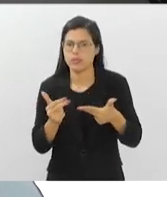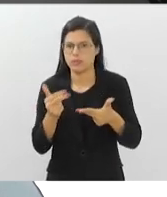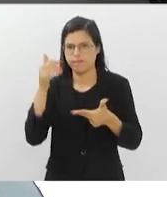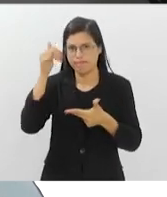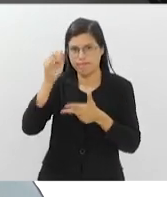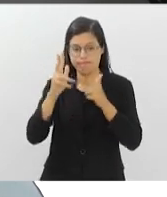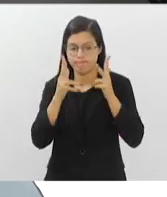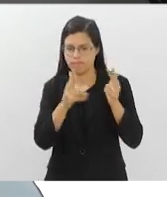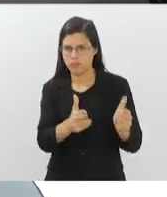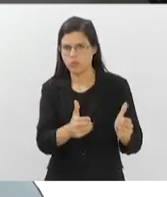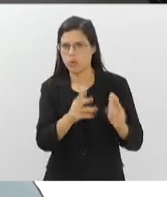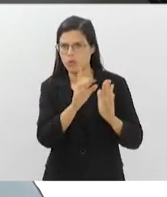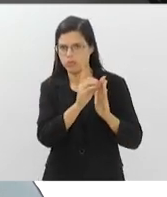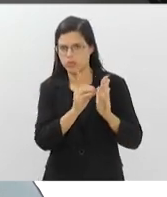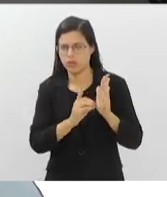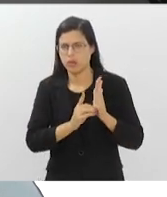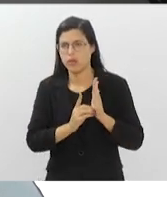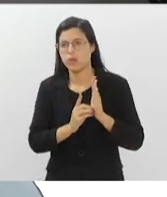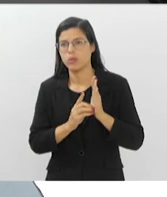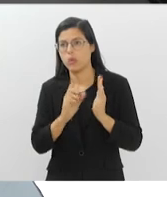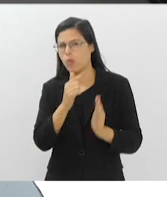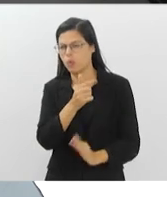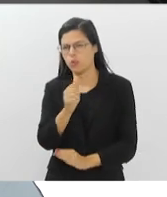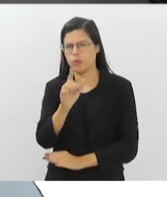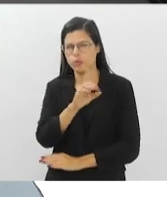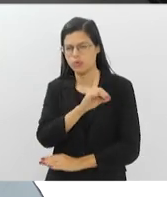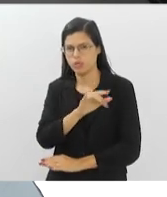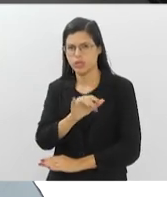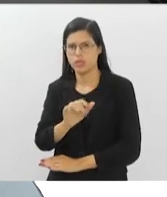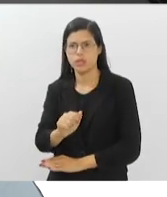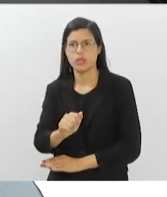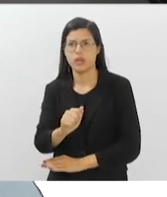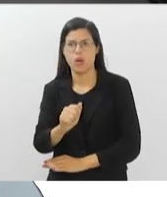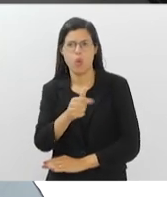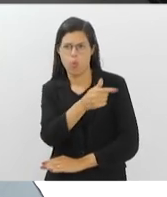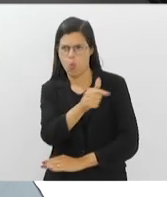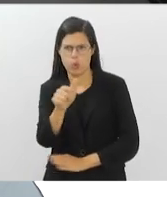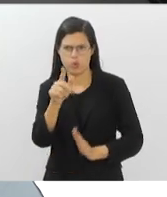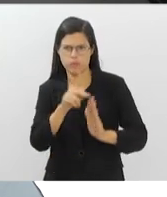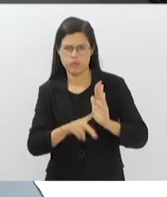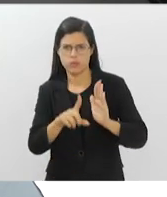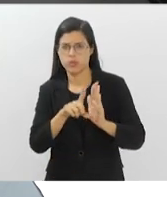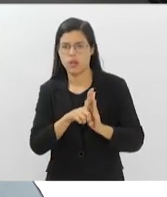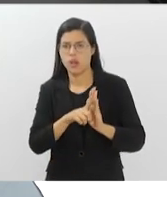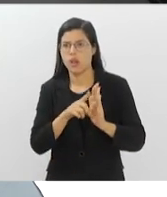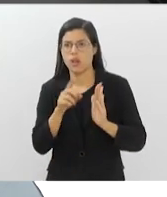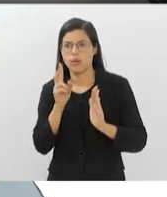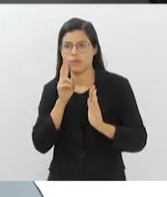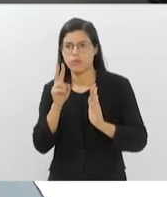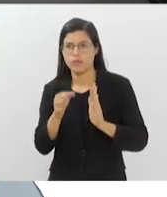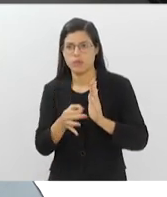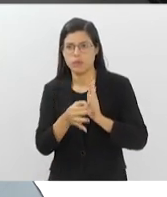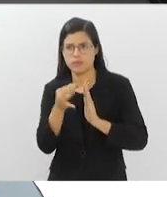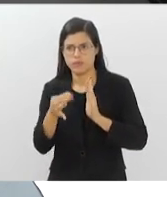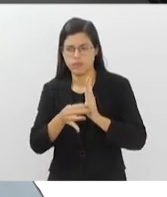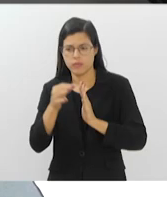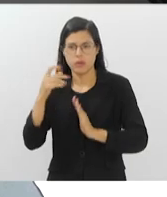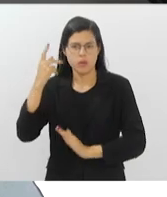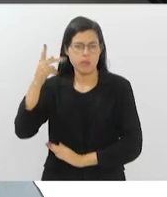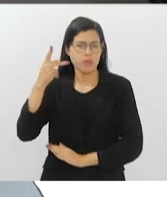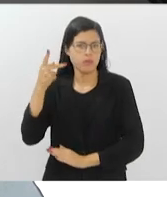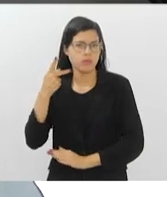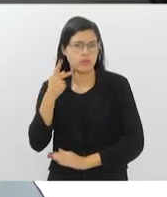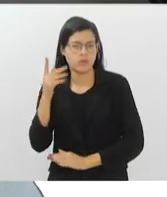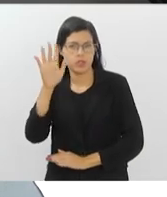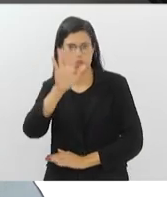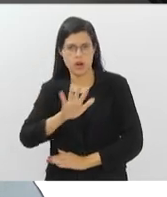Outro dia, em uma outra matéria, eu acessei um parecer da Procuradoria-Geral do